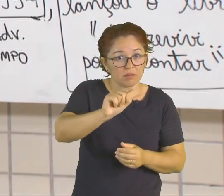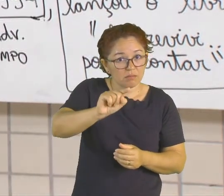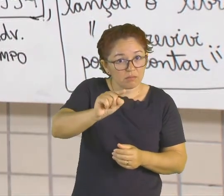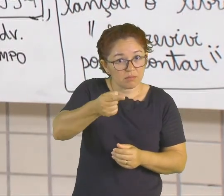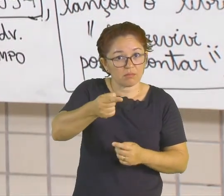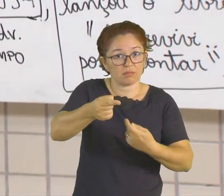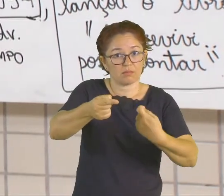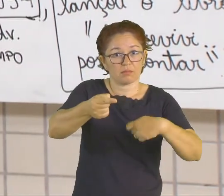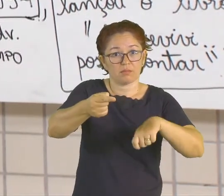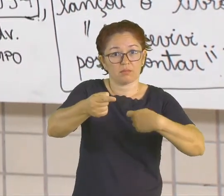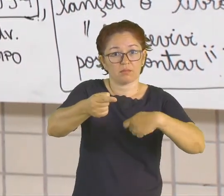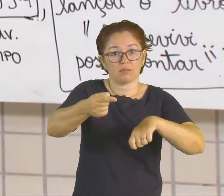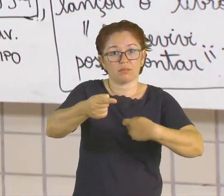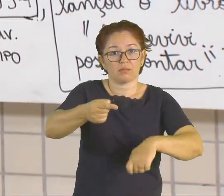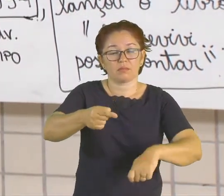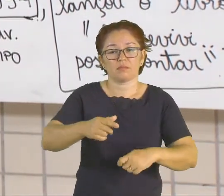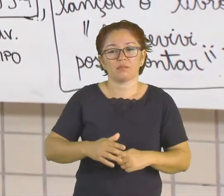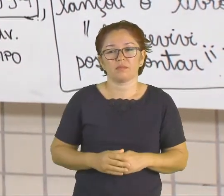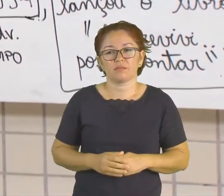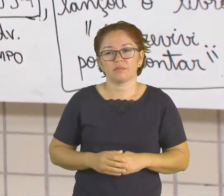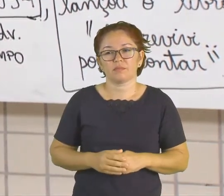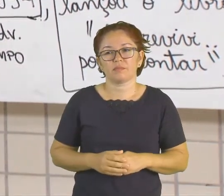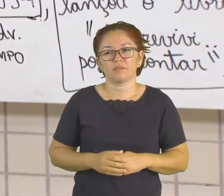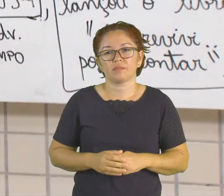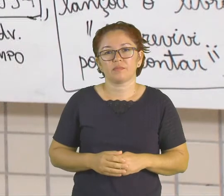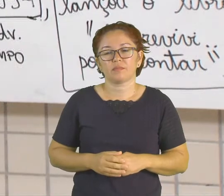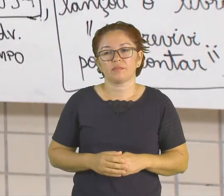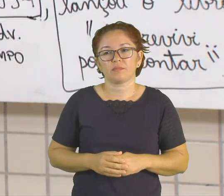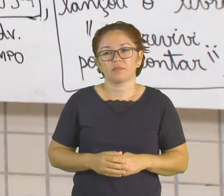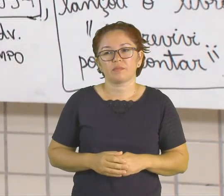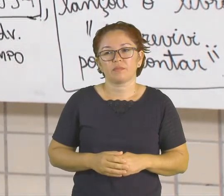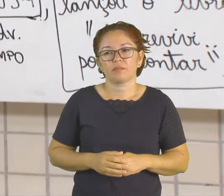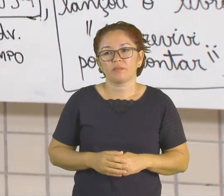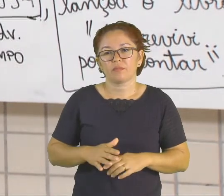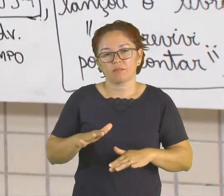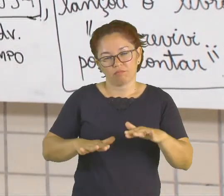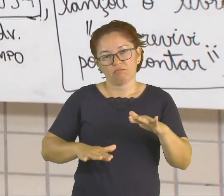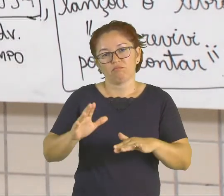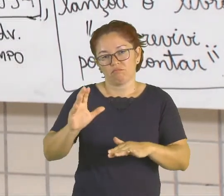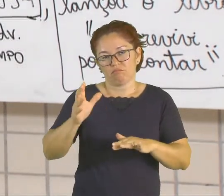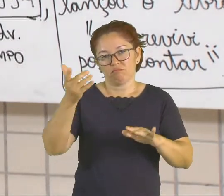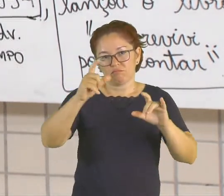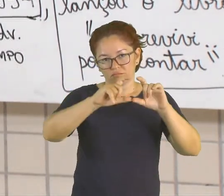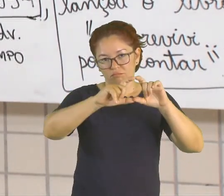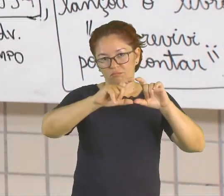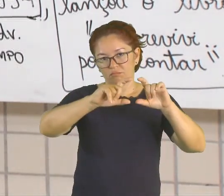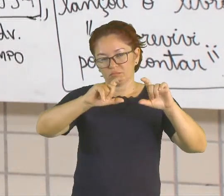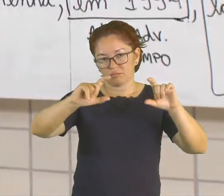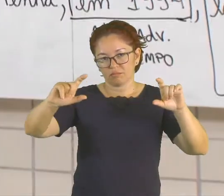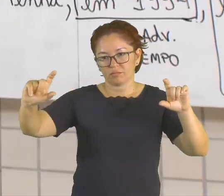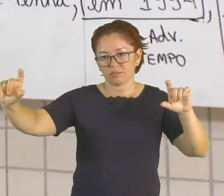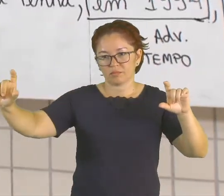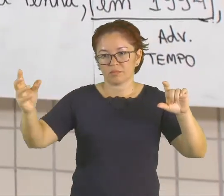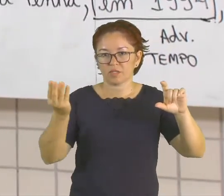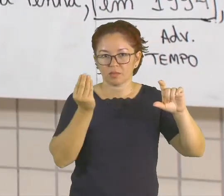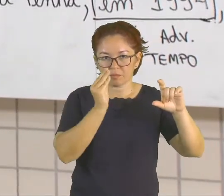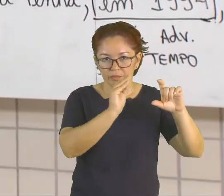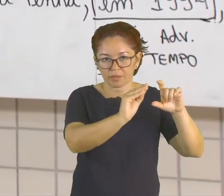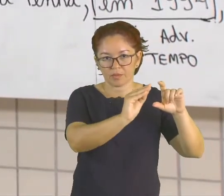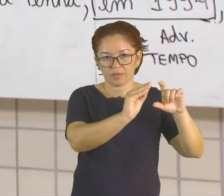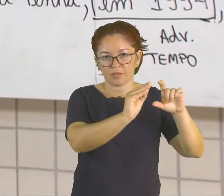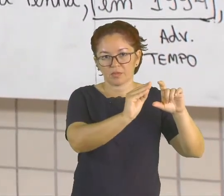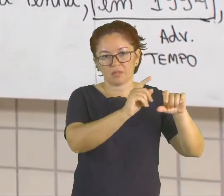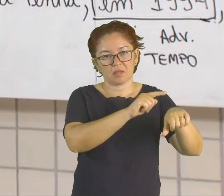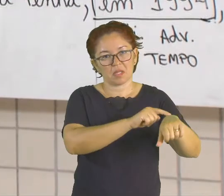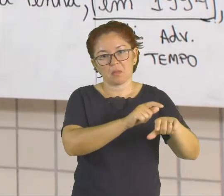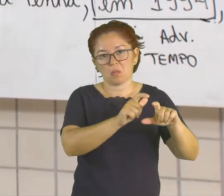tempo. Normalmente quando ele vem investido, intercalado na oração, é o que aconteceu com essa oração que nós vimos aqui no início. Então é isso, gente,